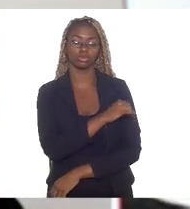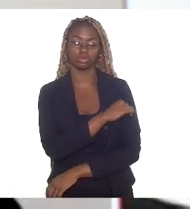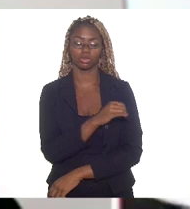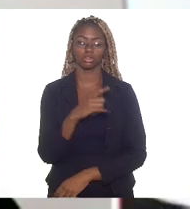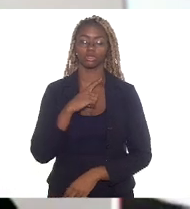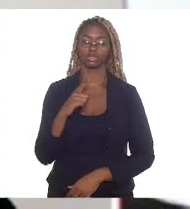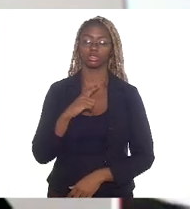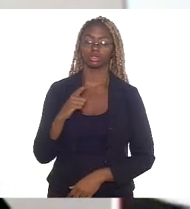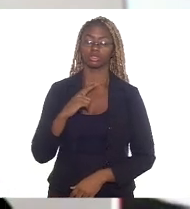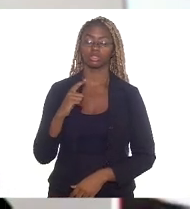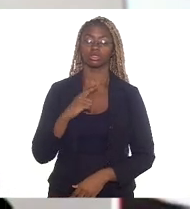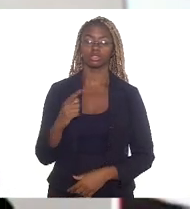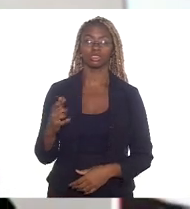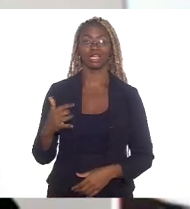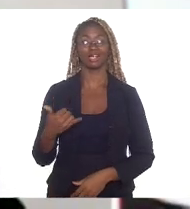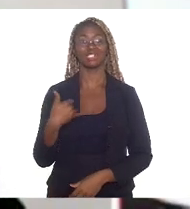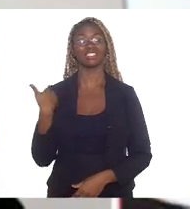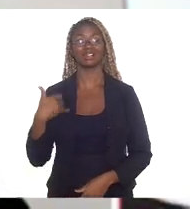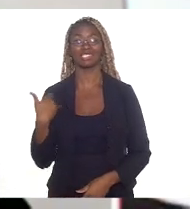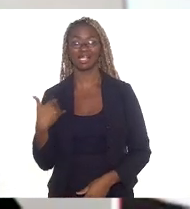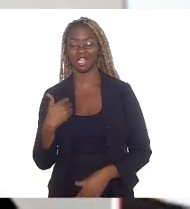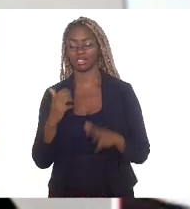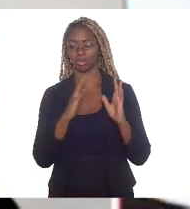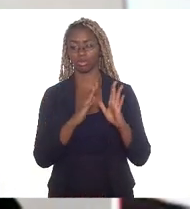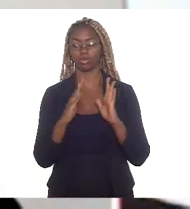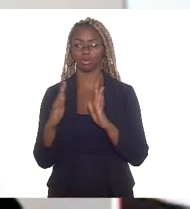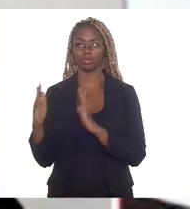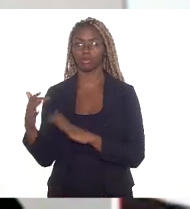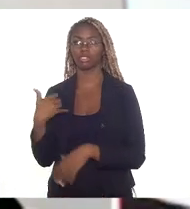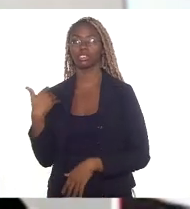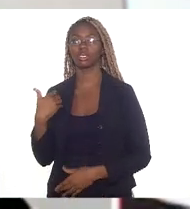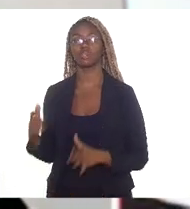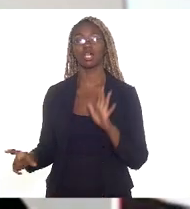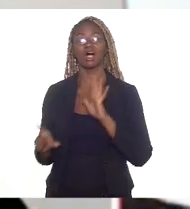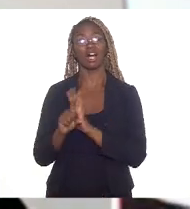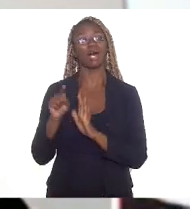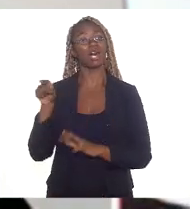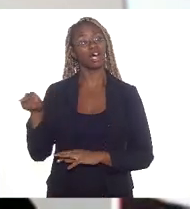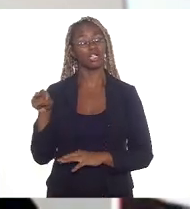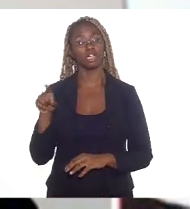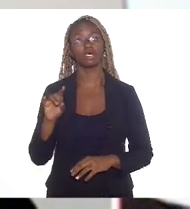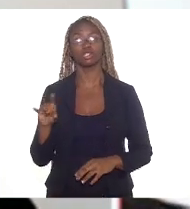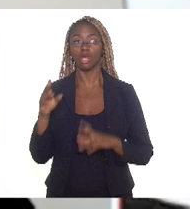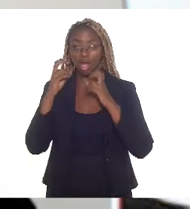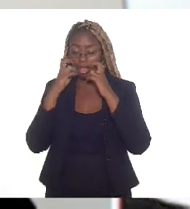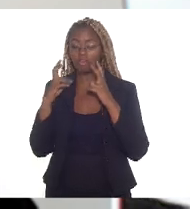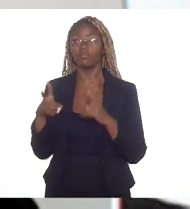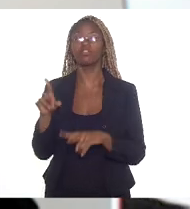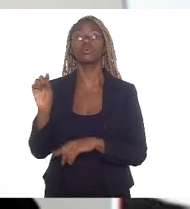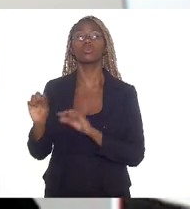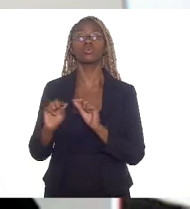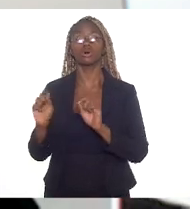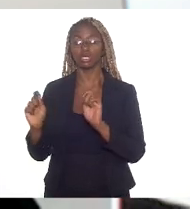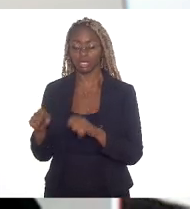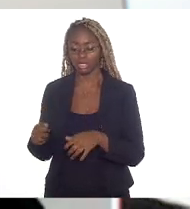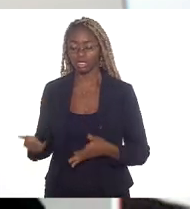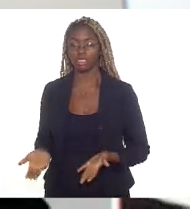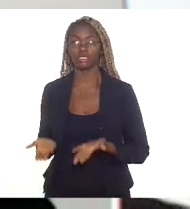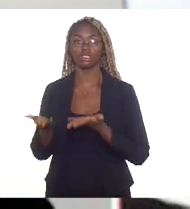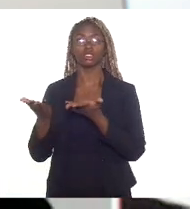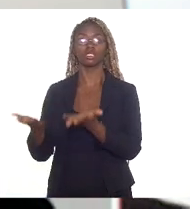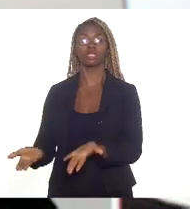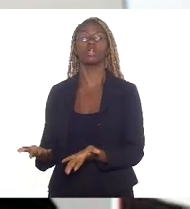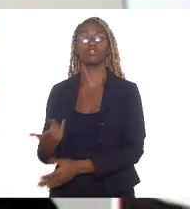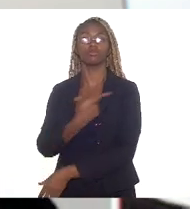tem escalonado por idade, essa lei que a gente aprovou, ela prevê a vacinação ampla